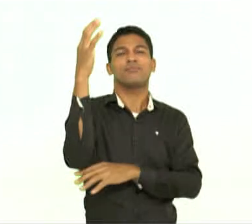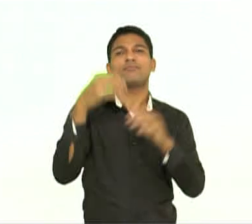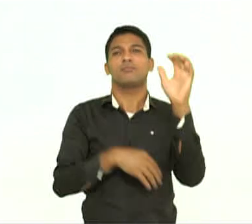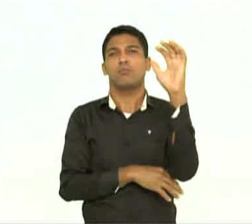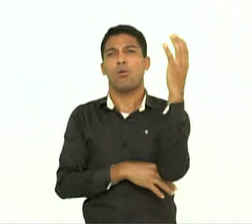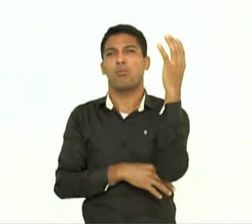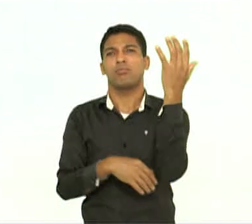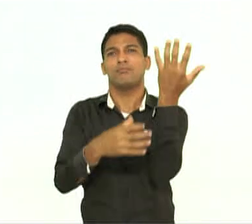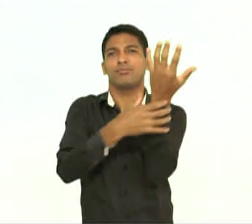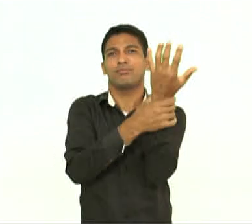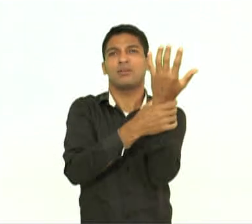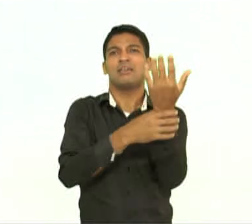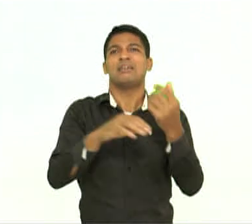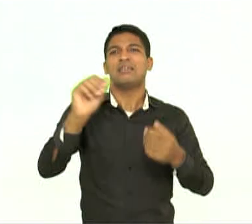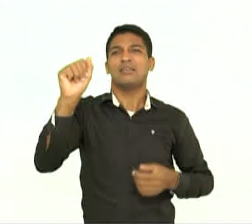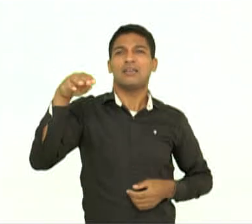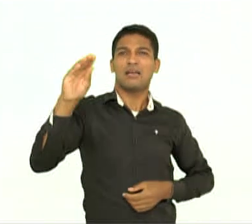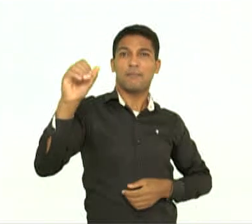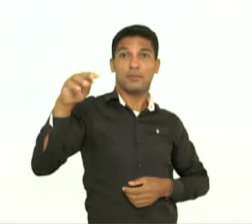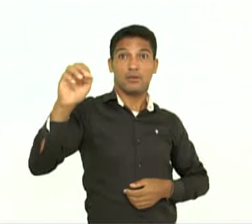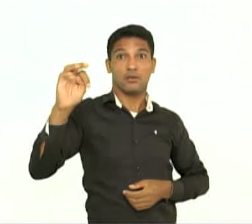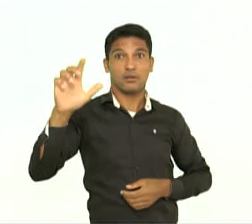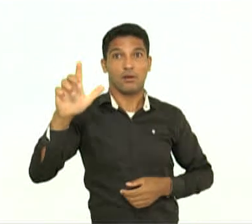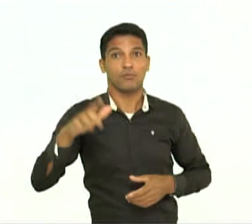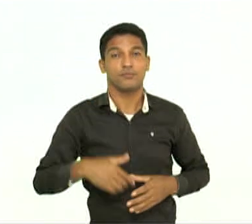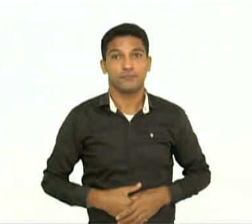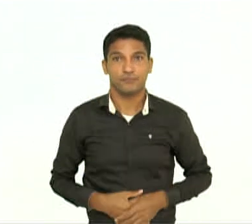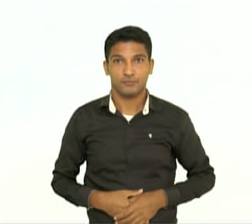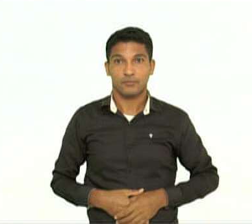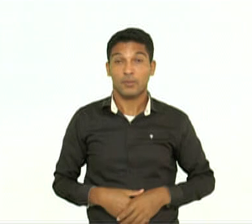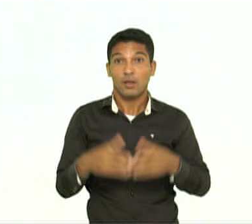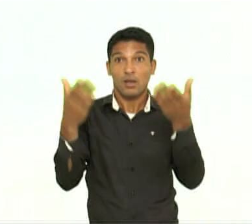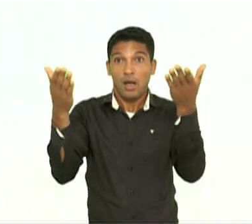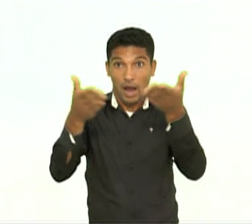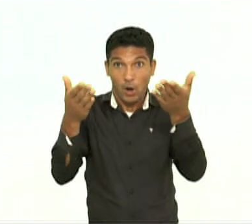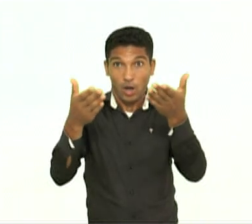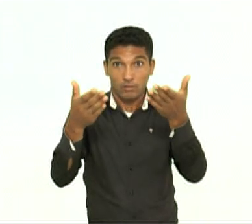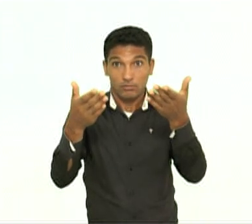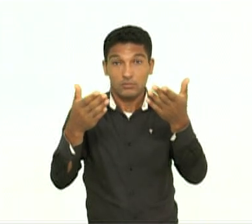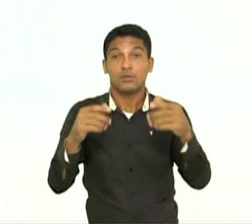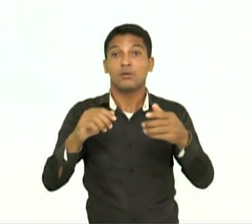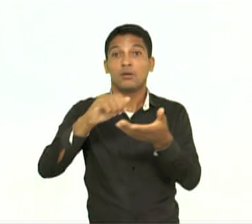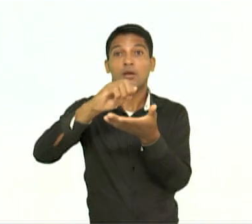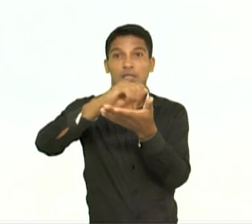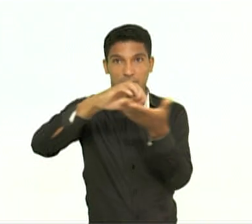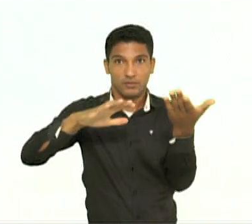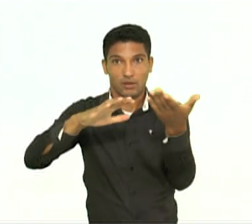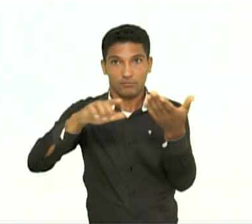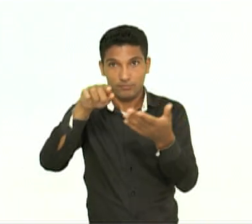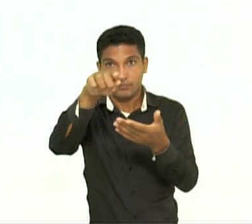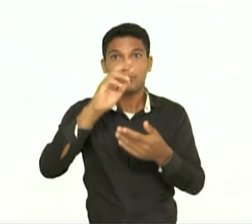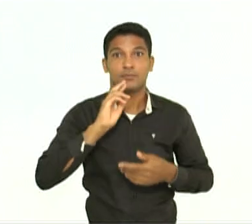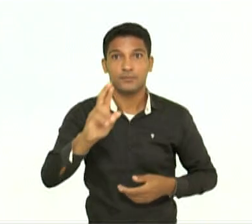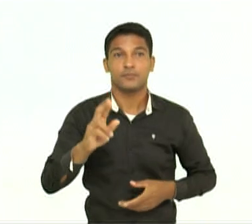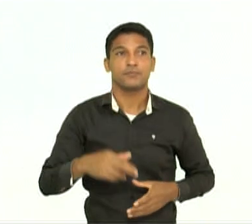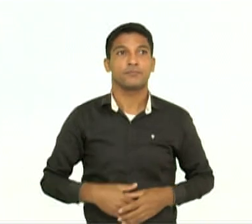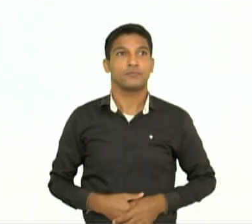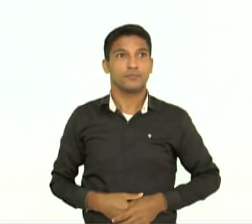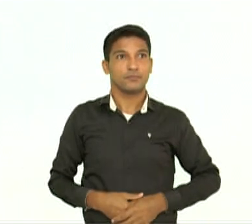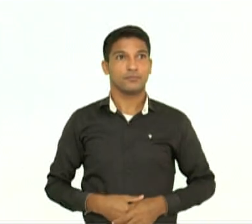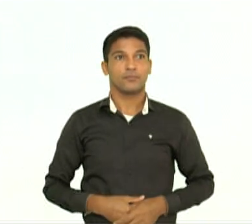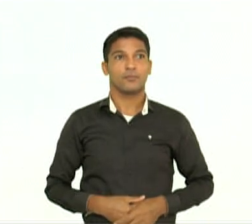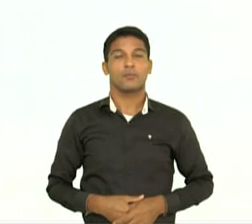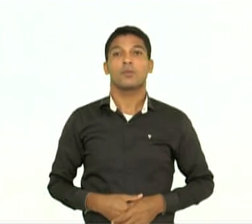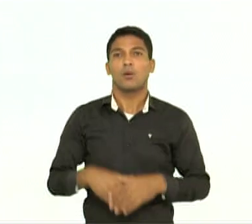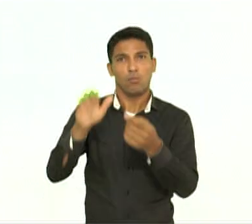anteriormente. Depois de falarmos de todos esses desafios, tem um exercício exatamente nessa linha para você. Na aula de hoje, eu te